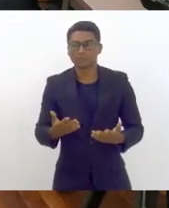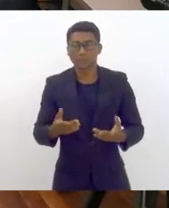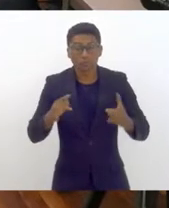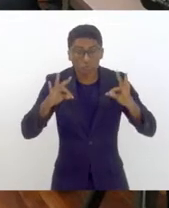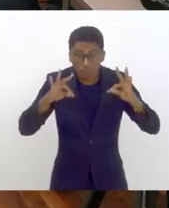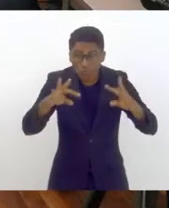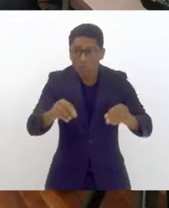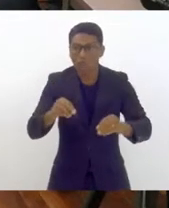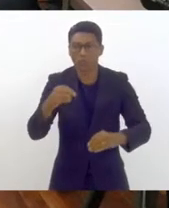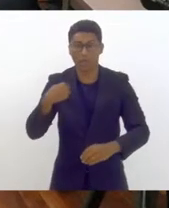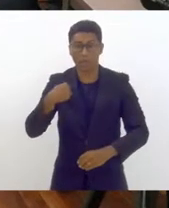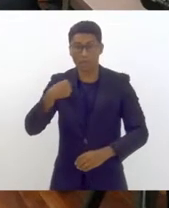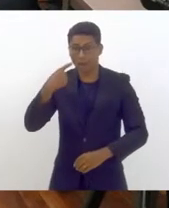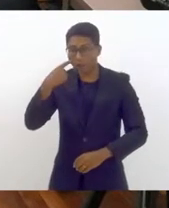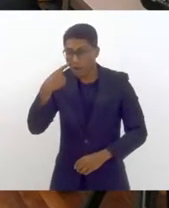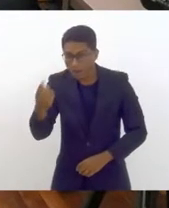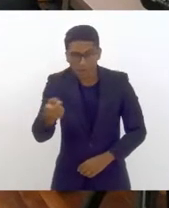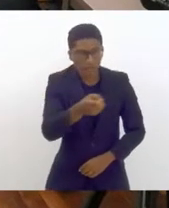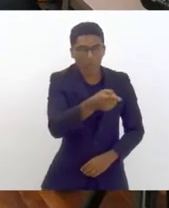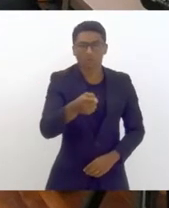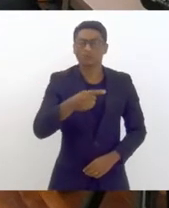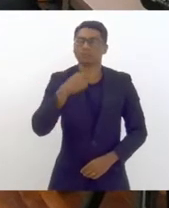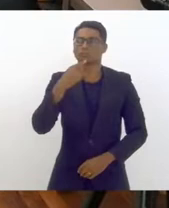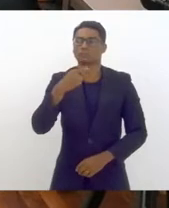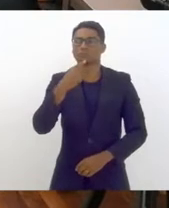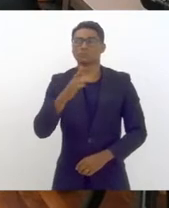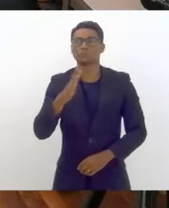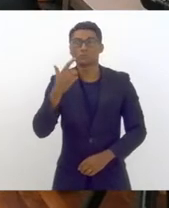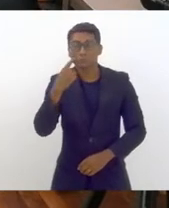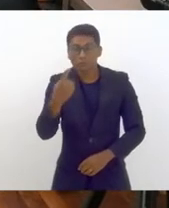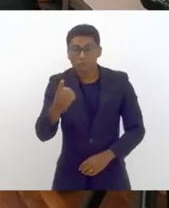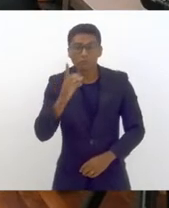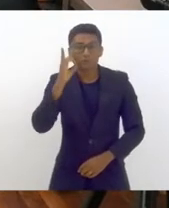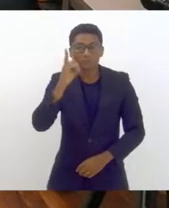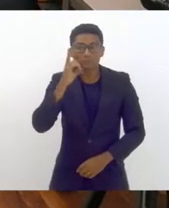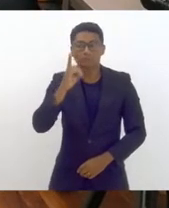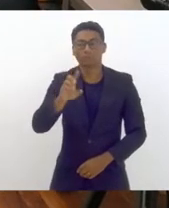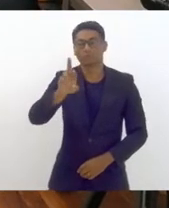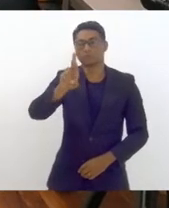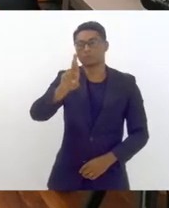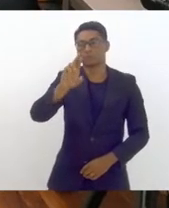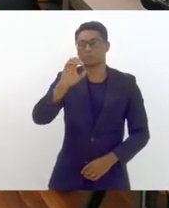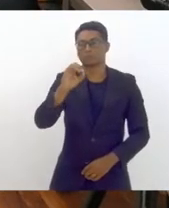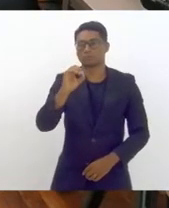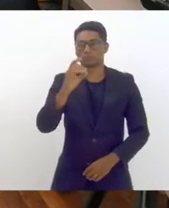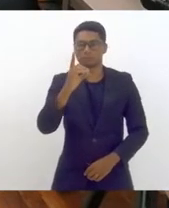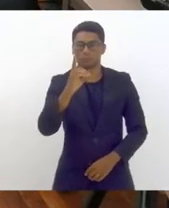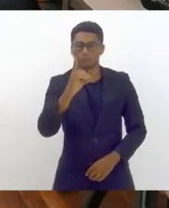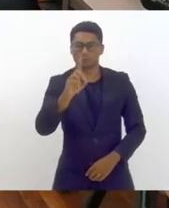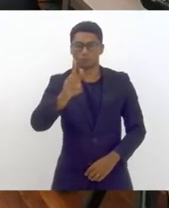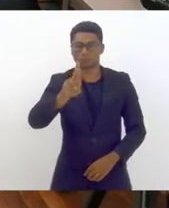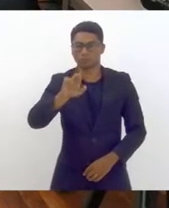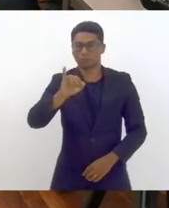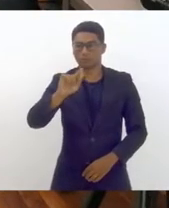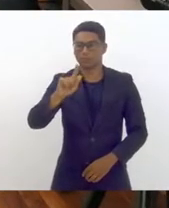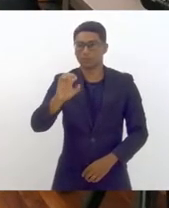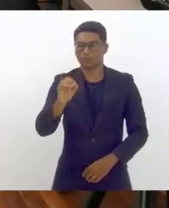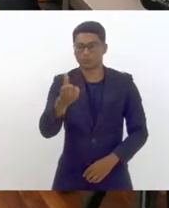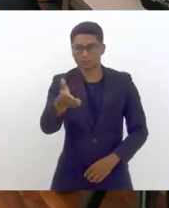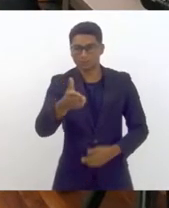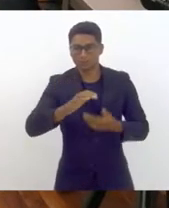enxergar todos, mas no nome do deputado Rodrigo Amorim, cumprimento os demais. E aqui